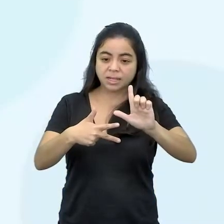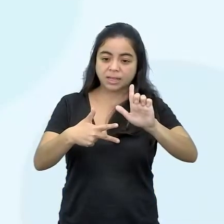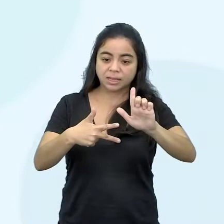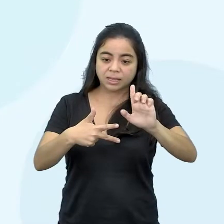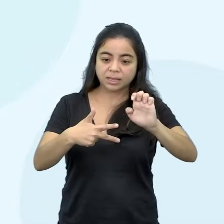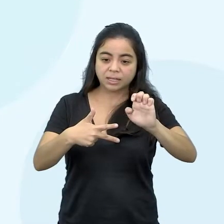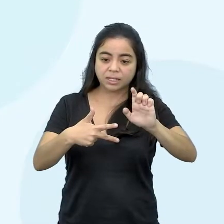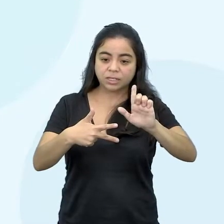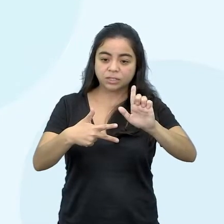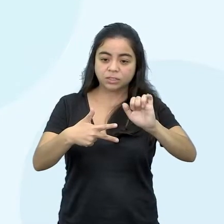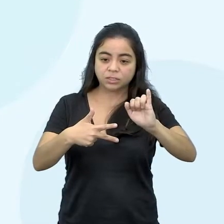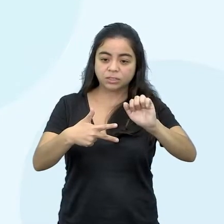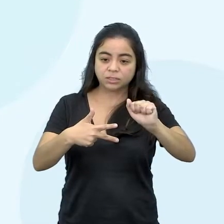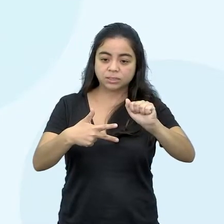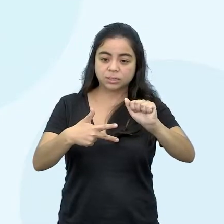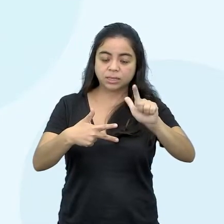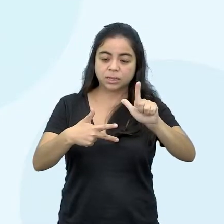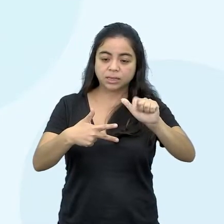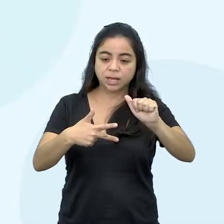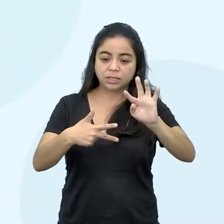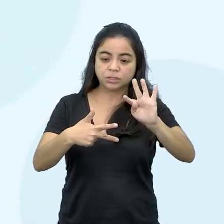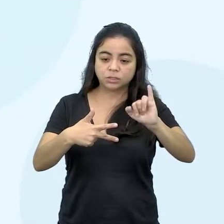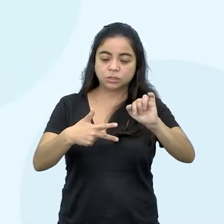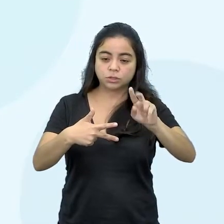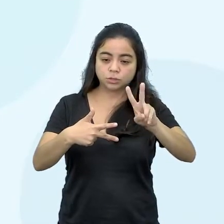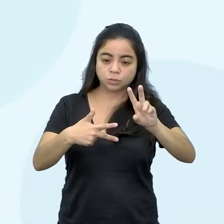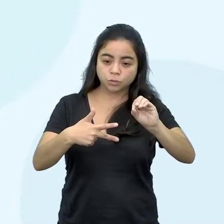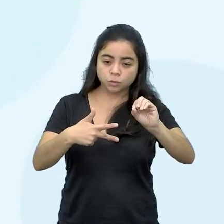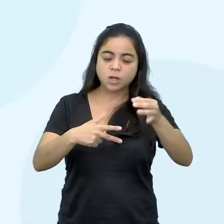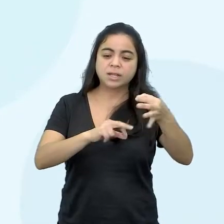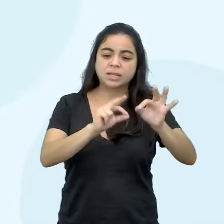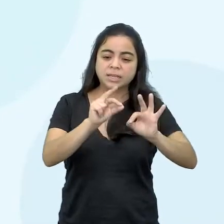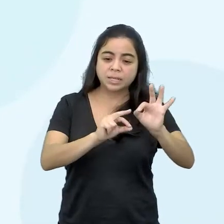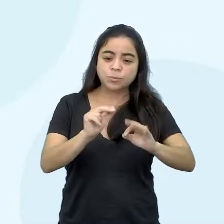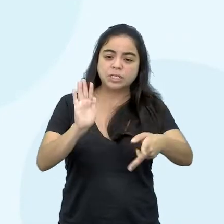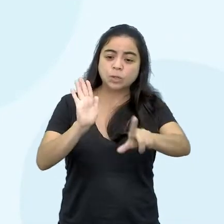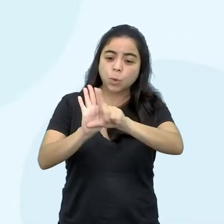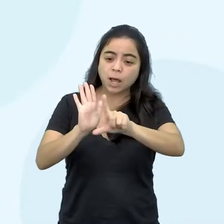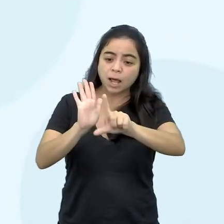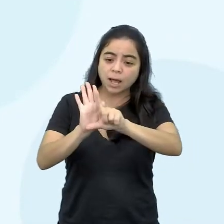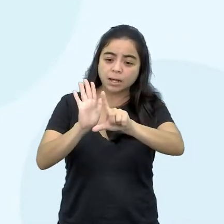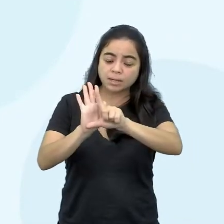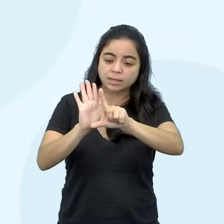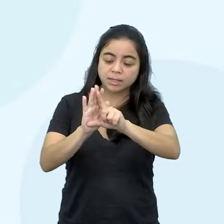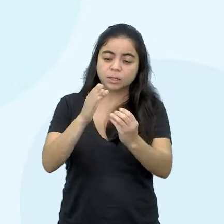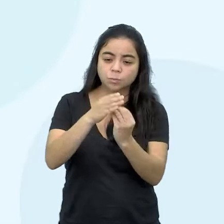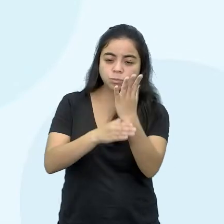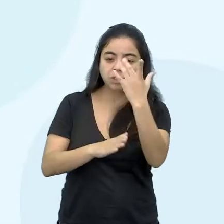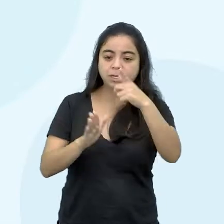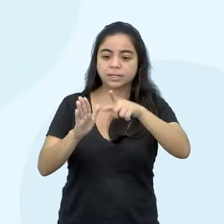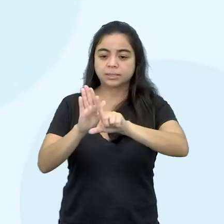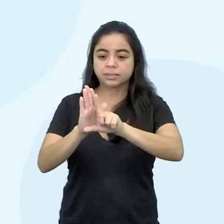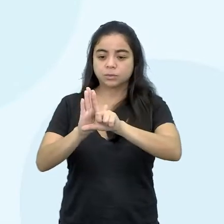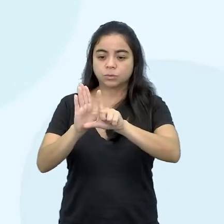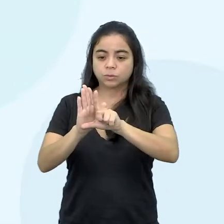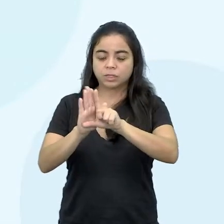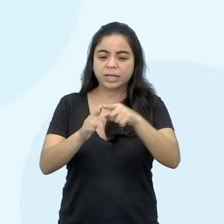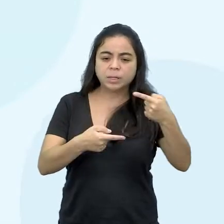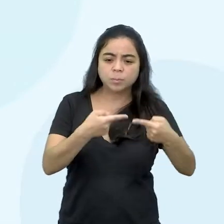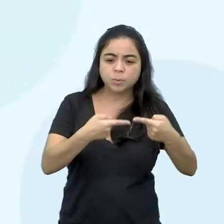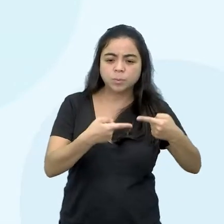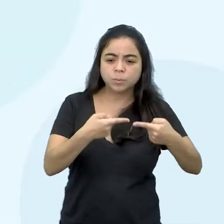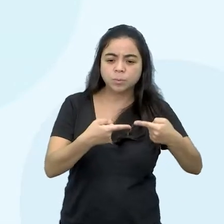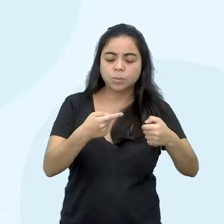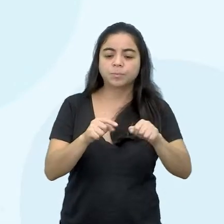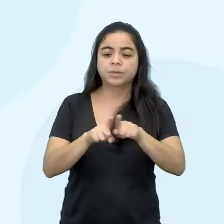certo? Que seria responsável, então, pela elaboração das leis, então, a concepção, a discussão,